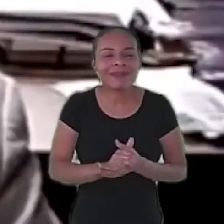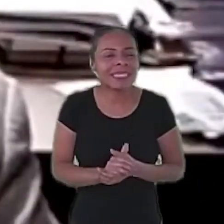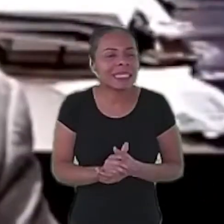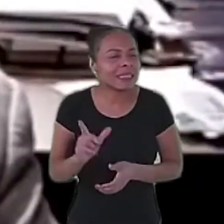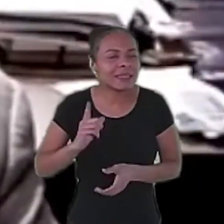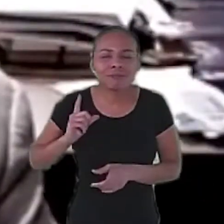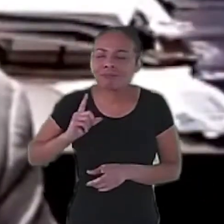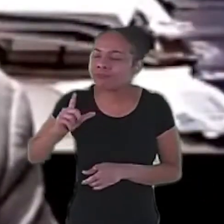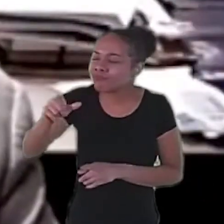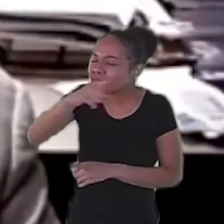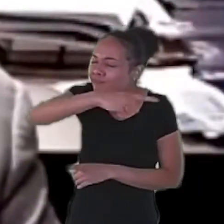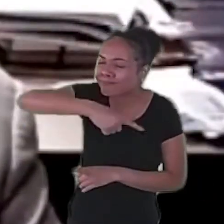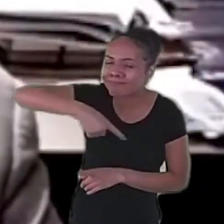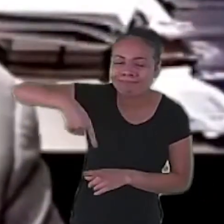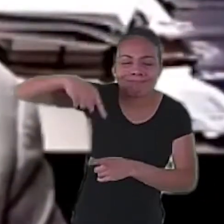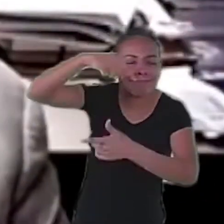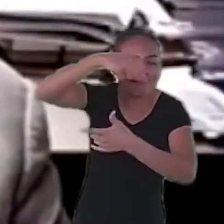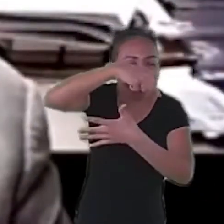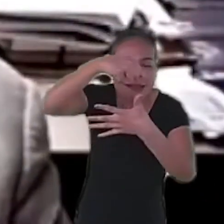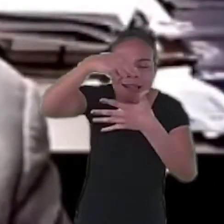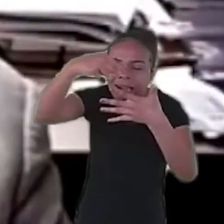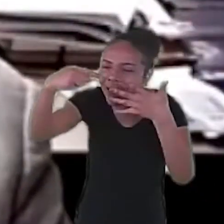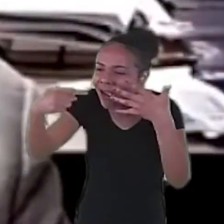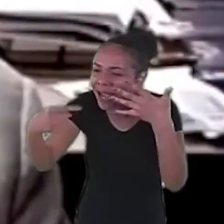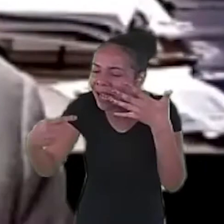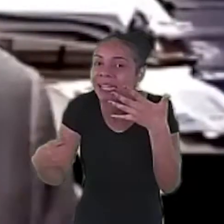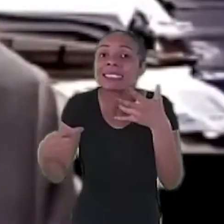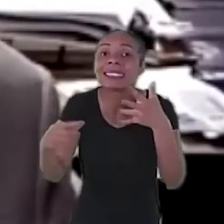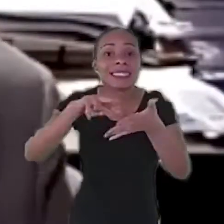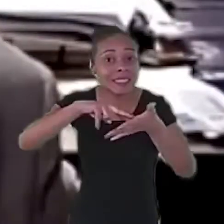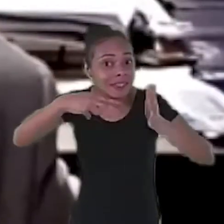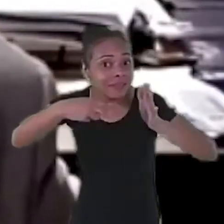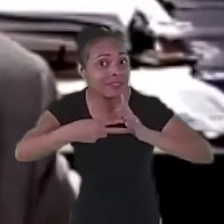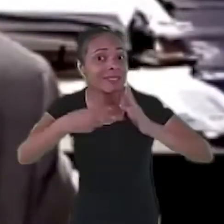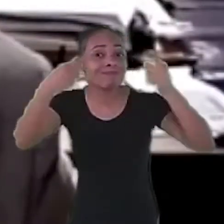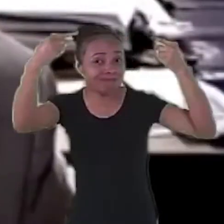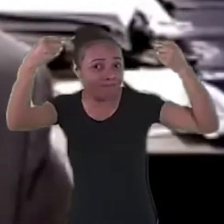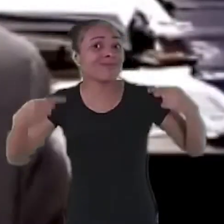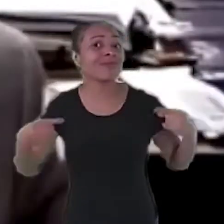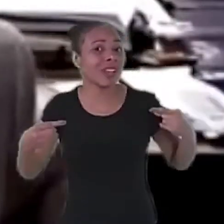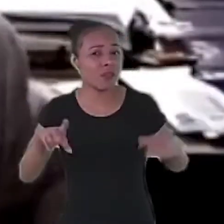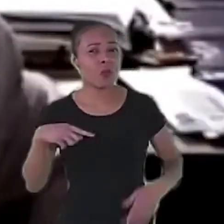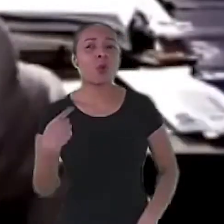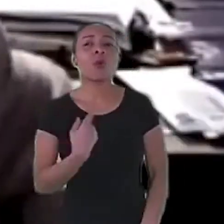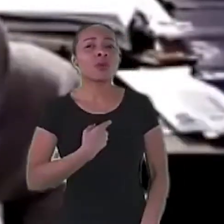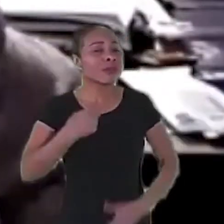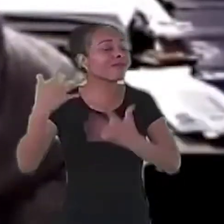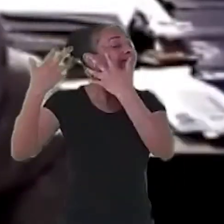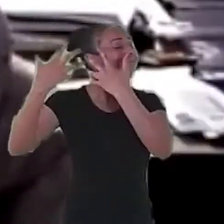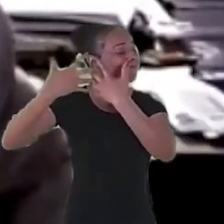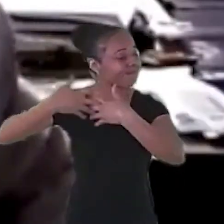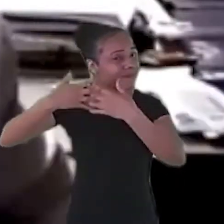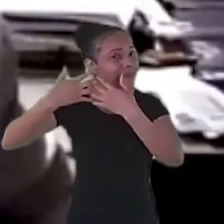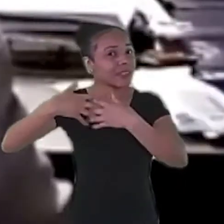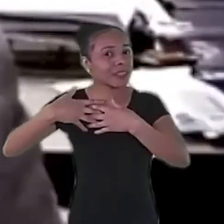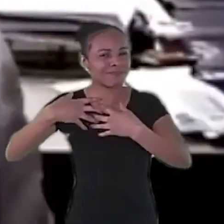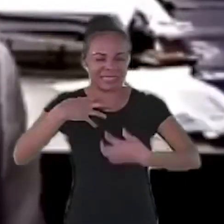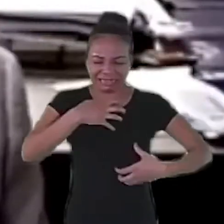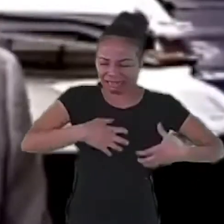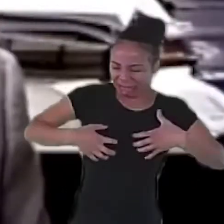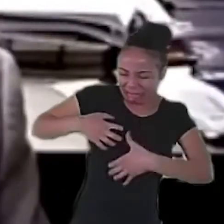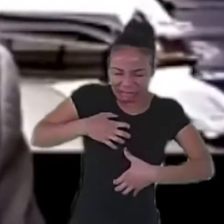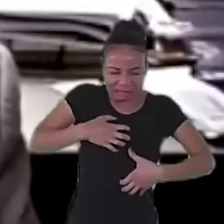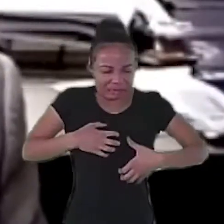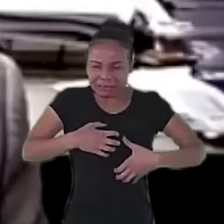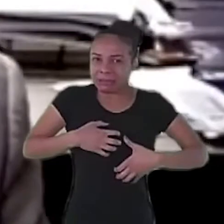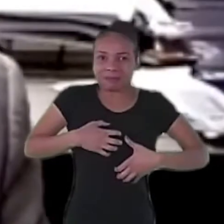esses são desafios que estão postos, que nós temos que pensar sobre eles sem a angústia exagerada.